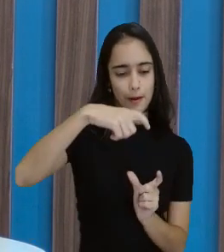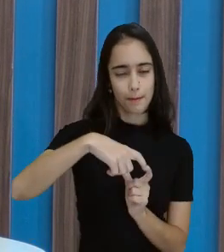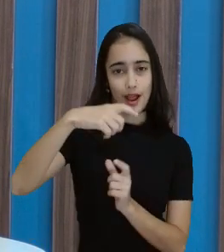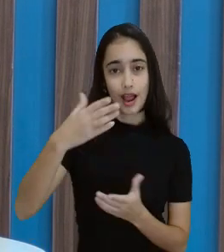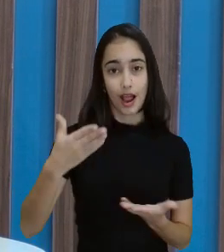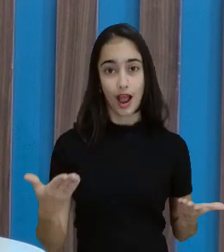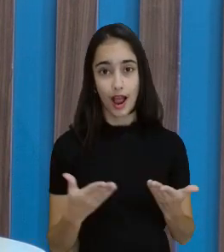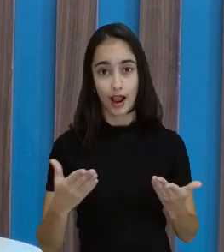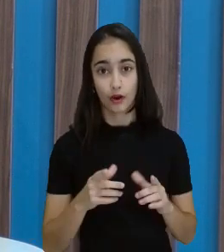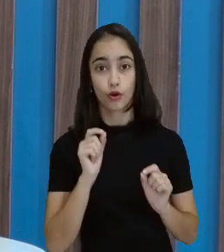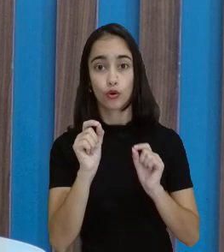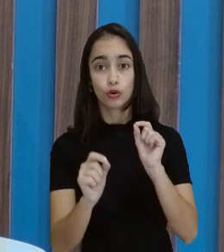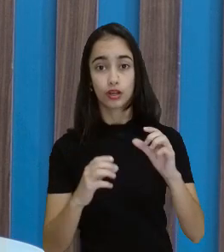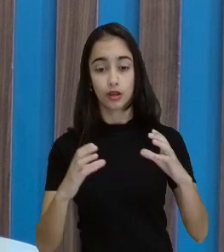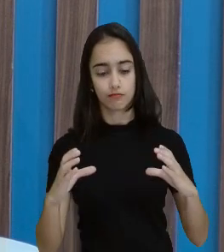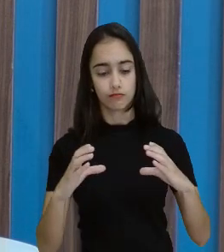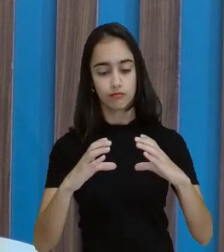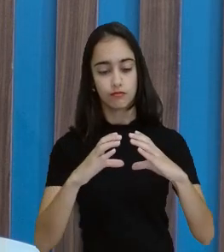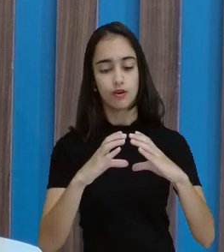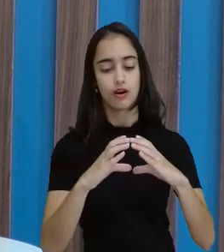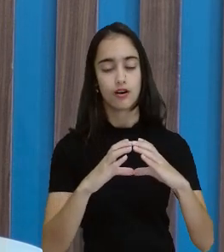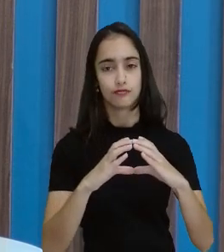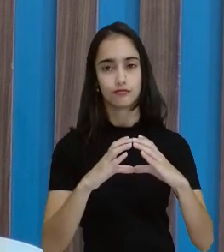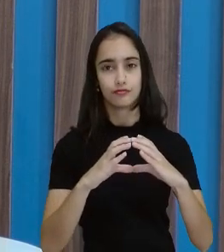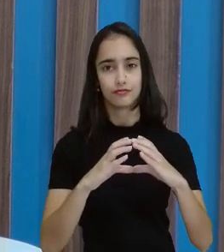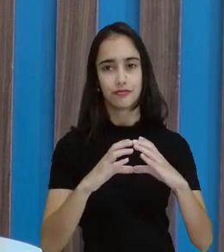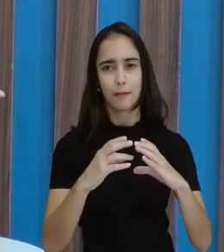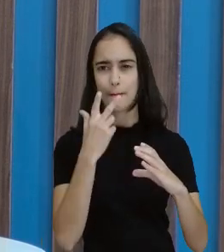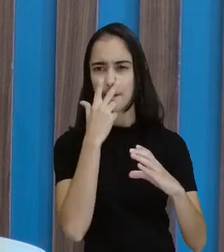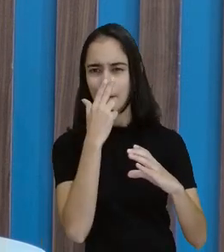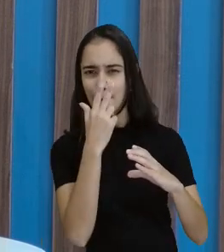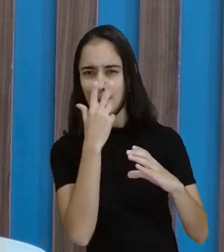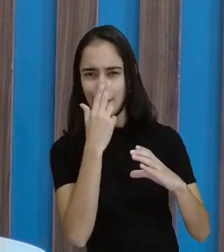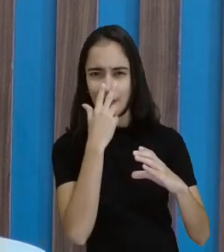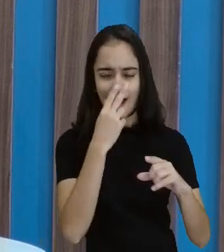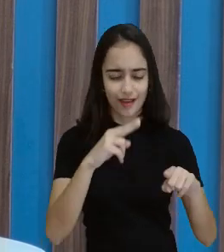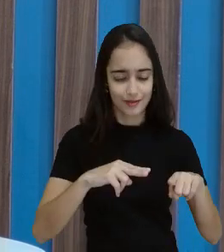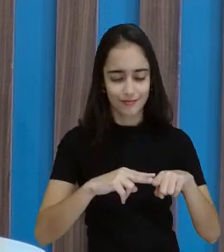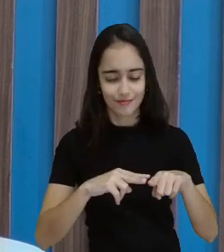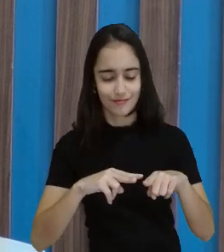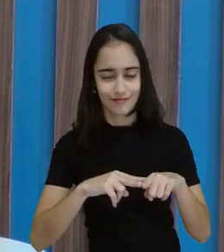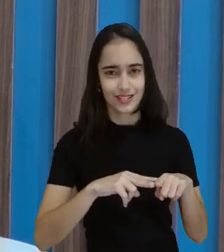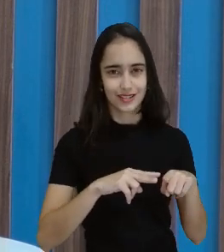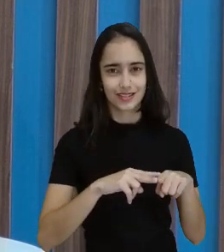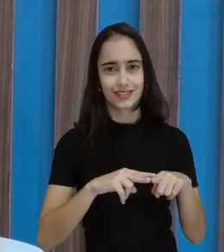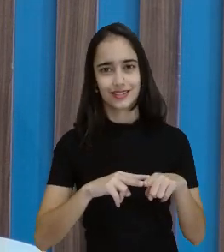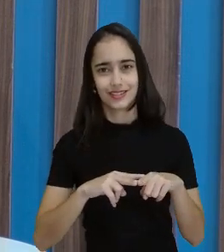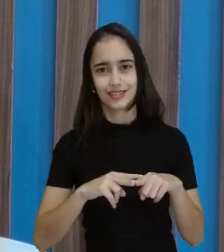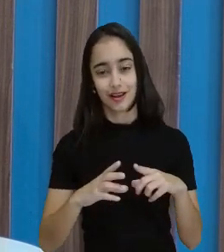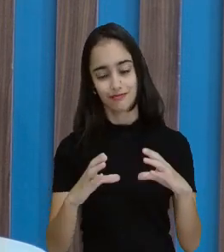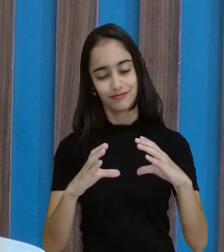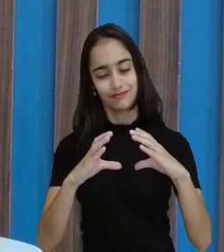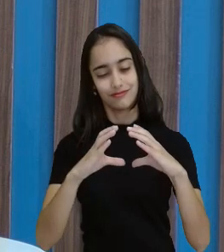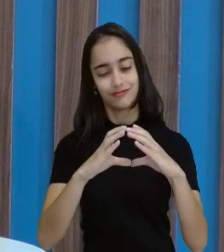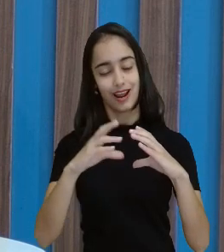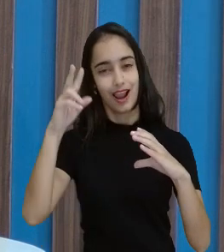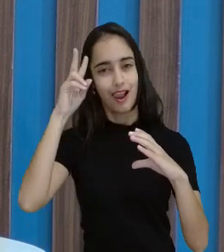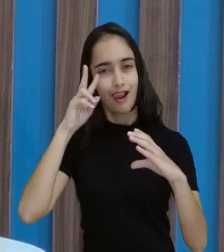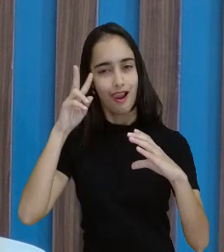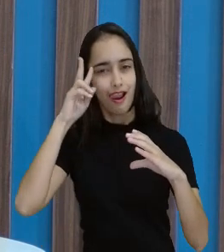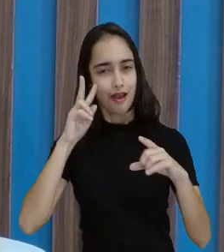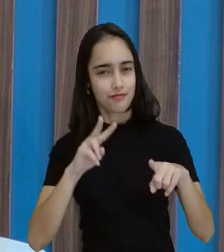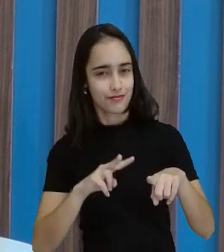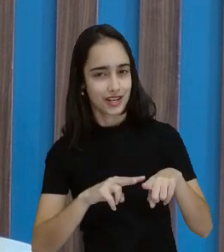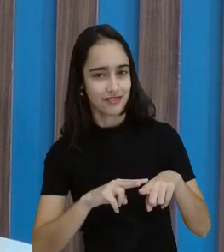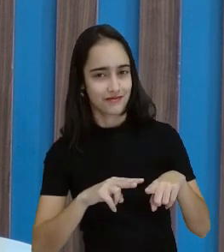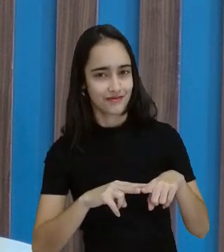um gráfico no formato de uma pizza. Então, sempre que você vê um gráfico desse aí redondinho, lembra pizza. E